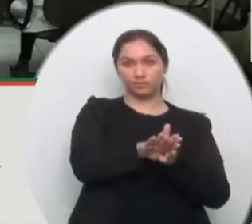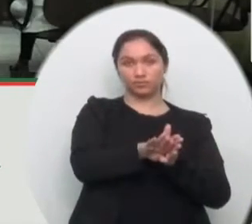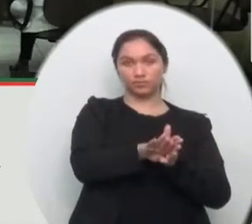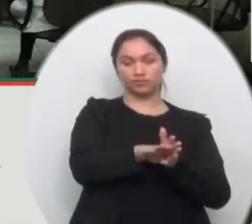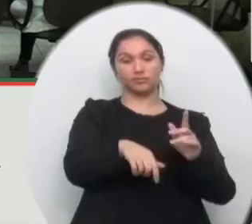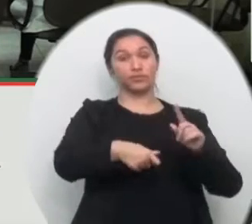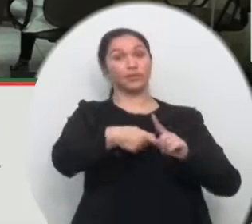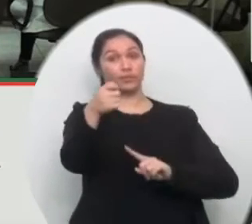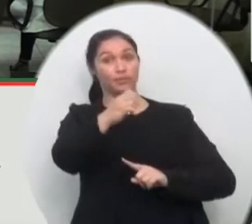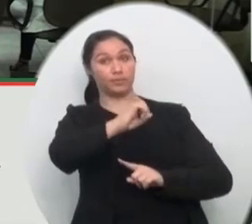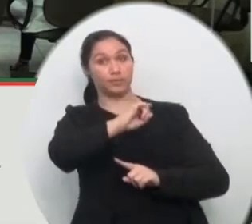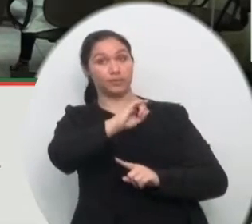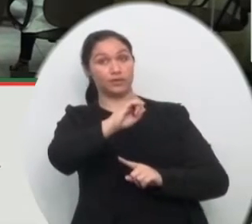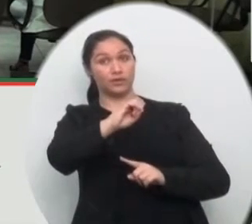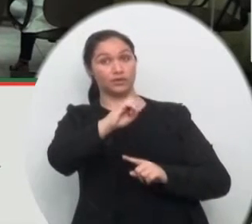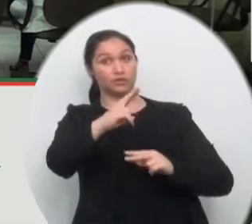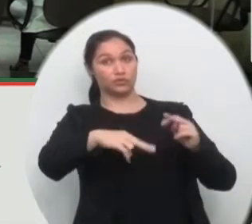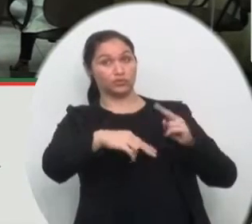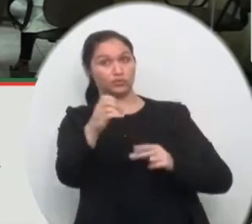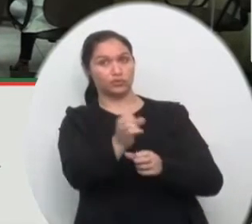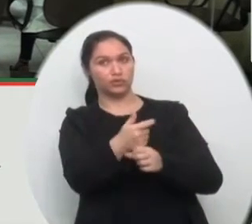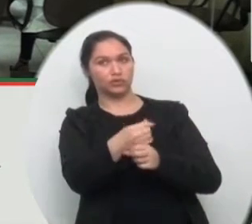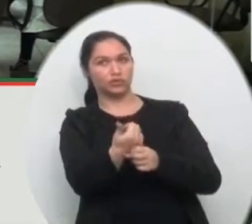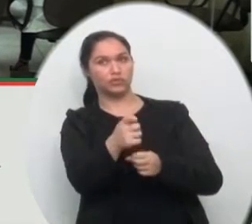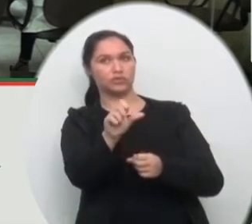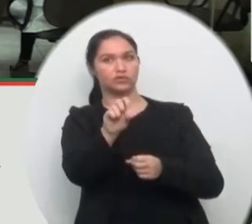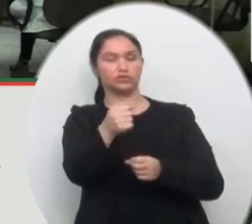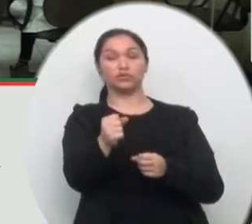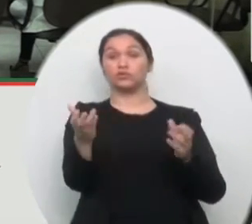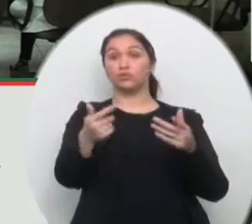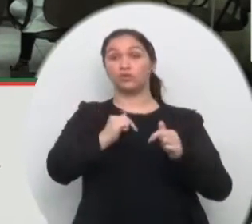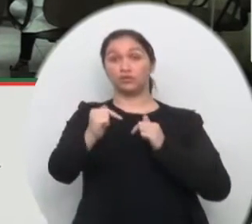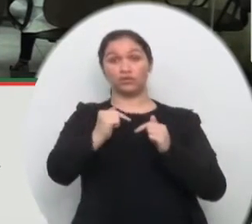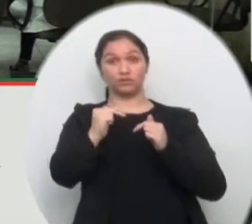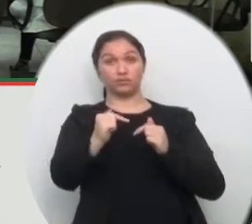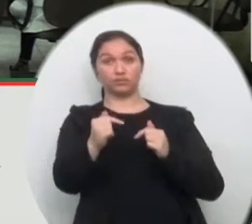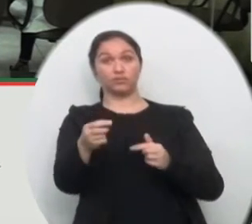vereador autor, Júlio César Kaminski. Vossa Excelência dispõe de 5 minutos.